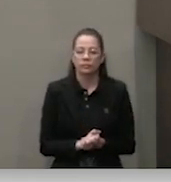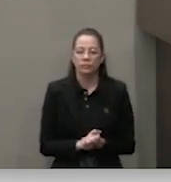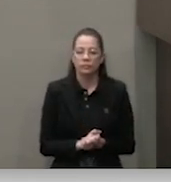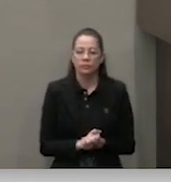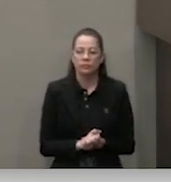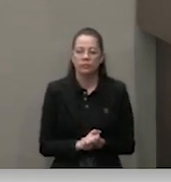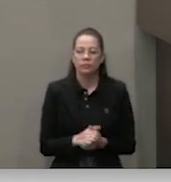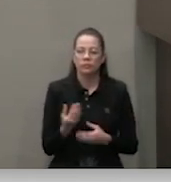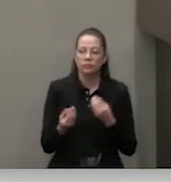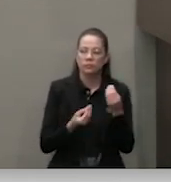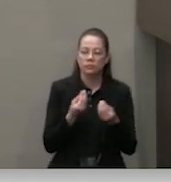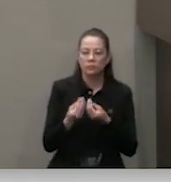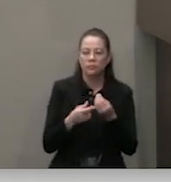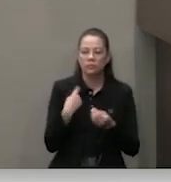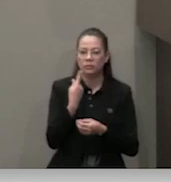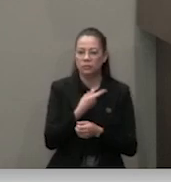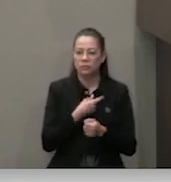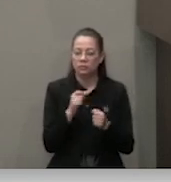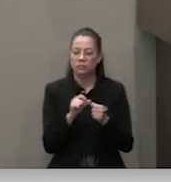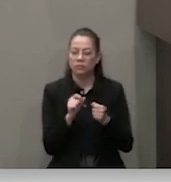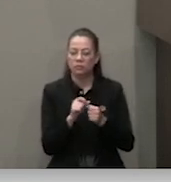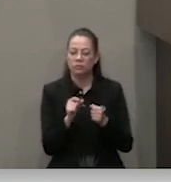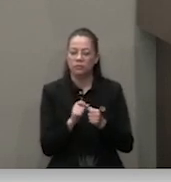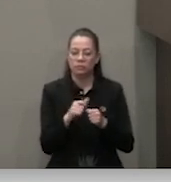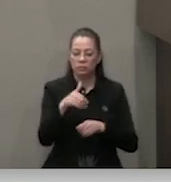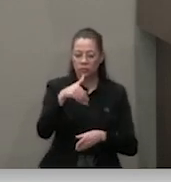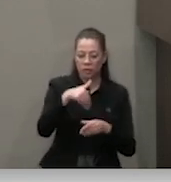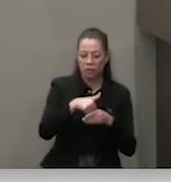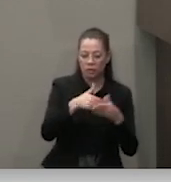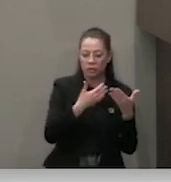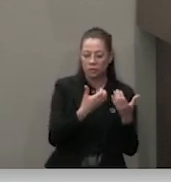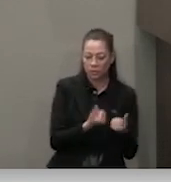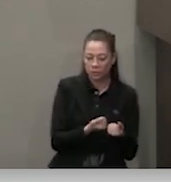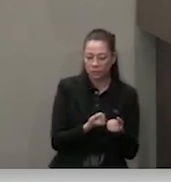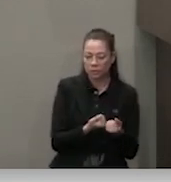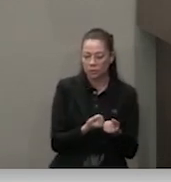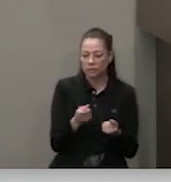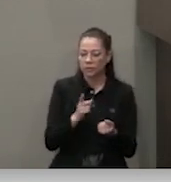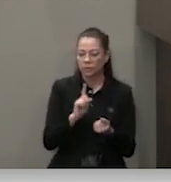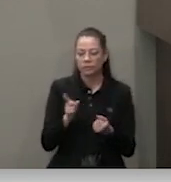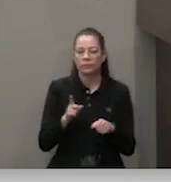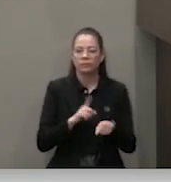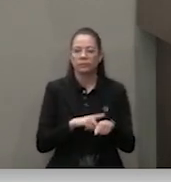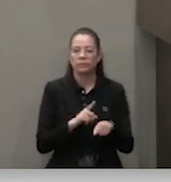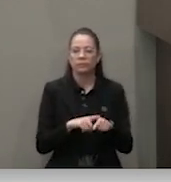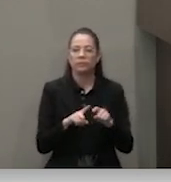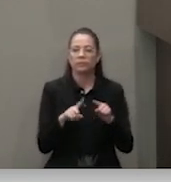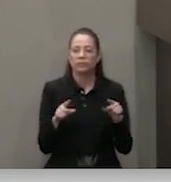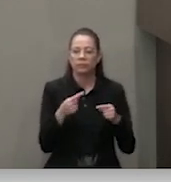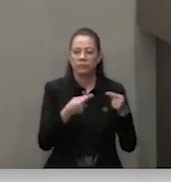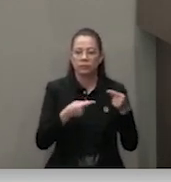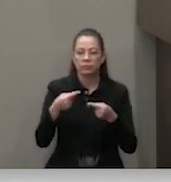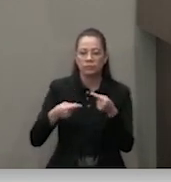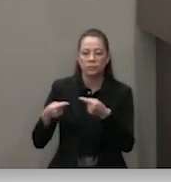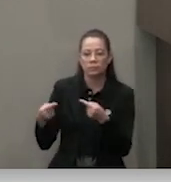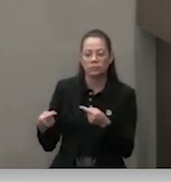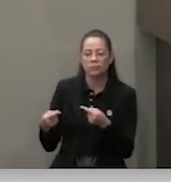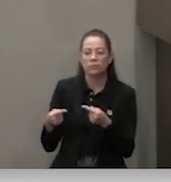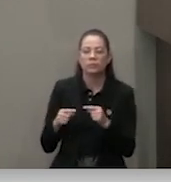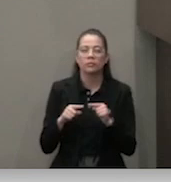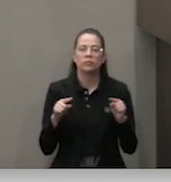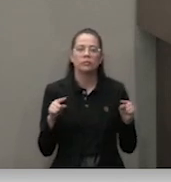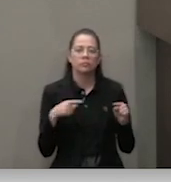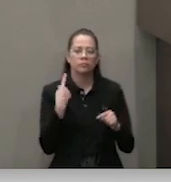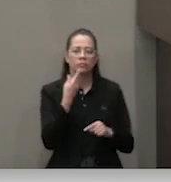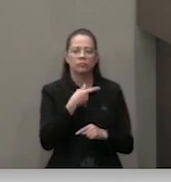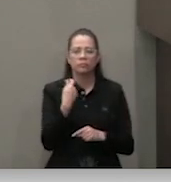aí a gente tem que votar favorável não é o momento de votação mas estamos discutindo mas